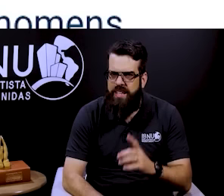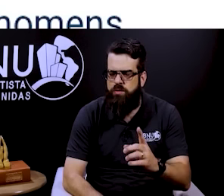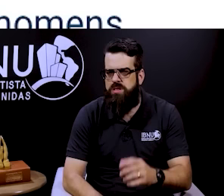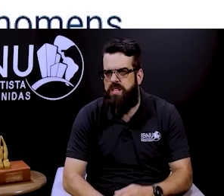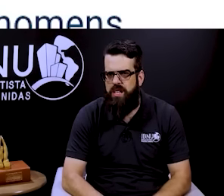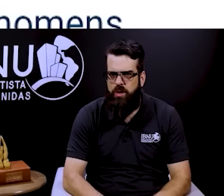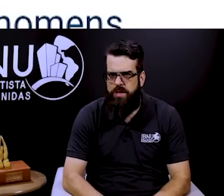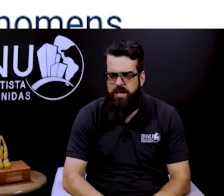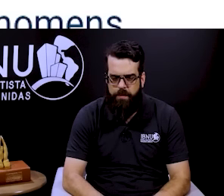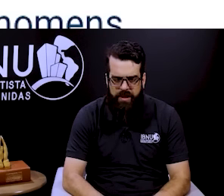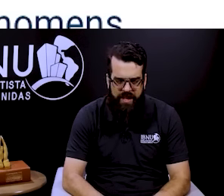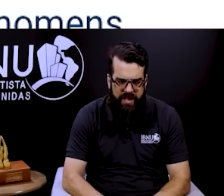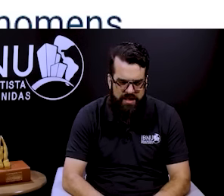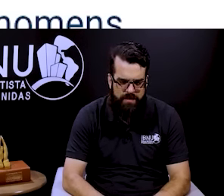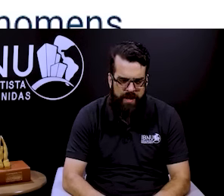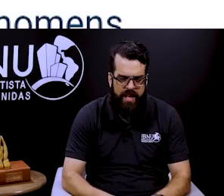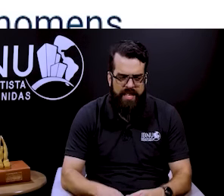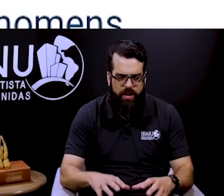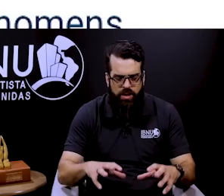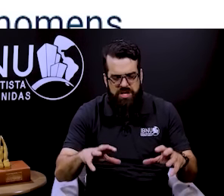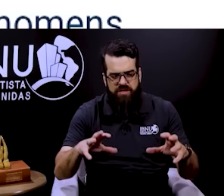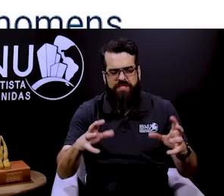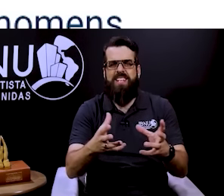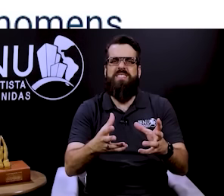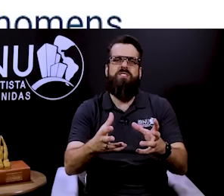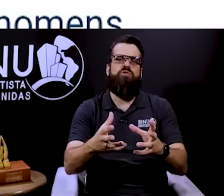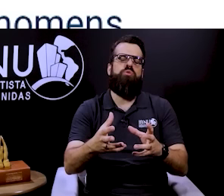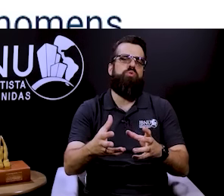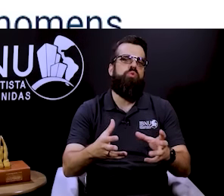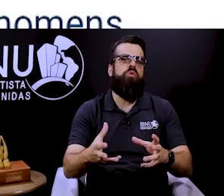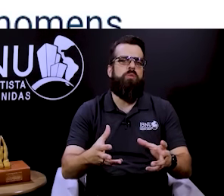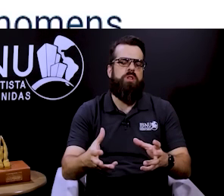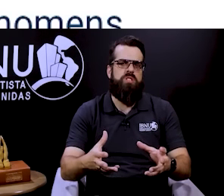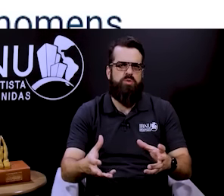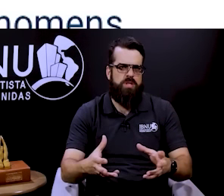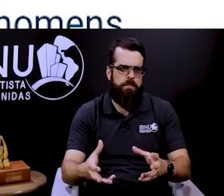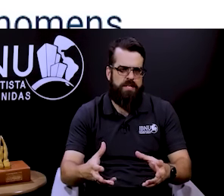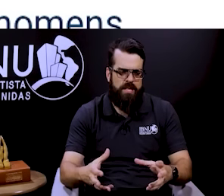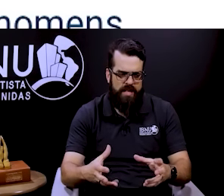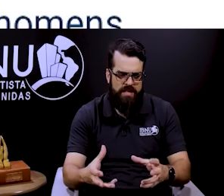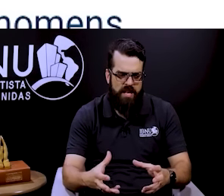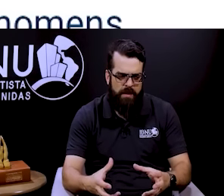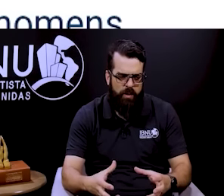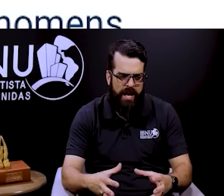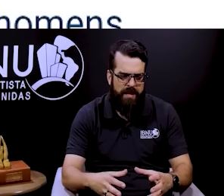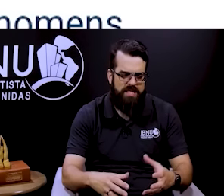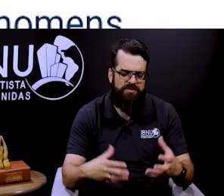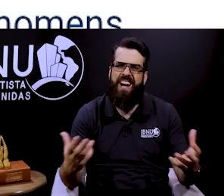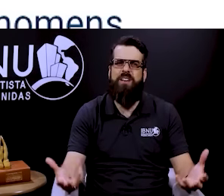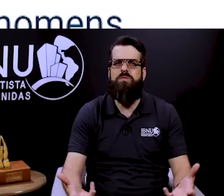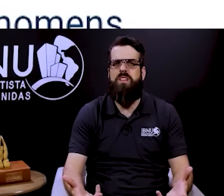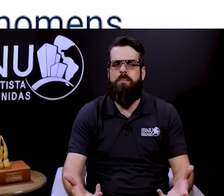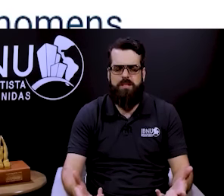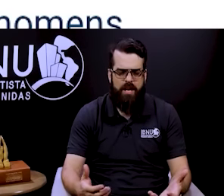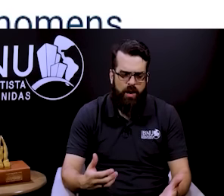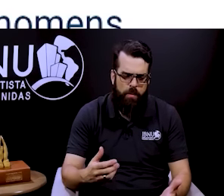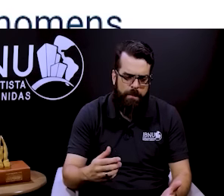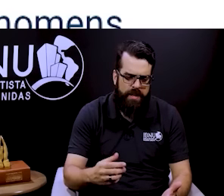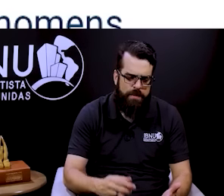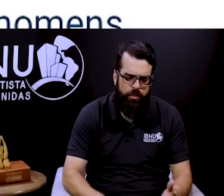em não seguirem o exemplo deles. E aí, quando a gente vê essa estrutura do que Jesus apresenta ali de sermão, ele abrange vários